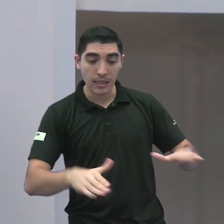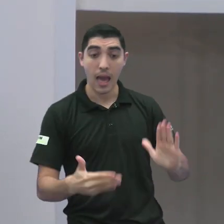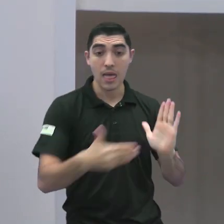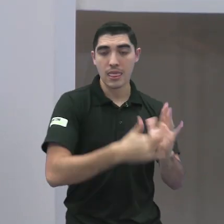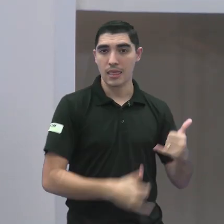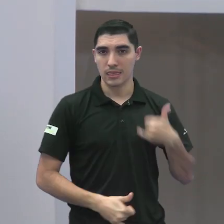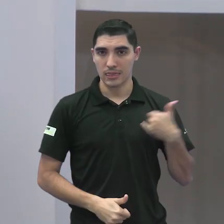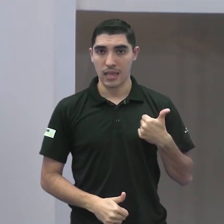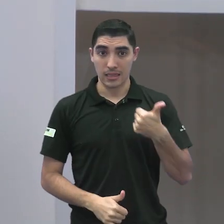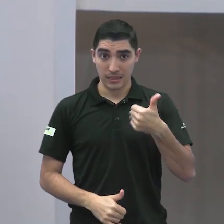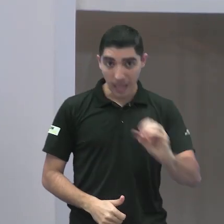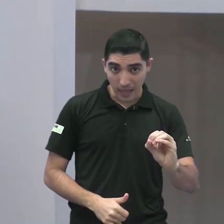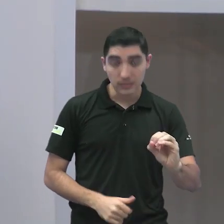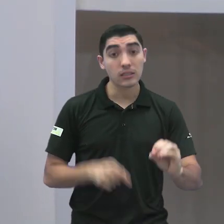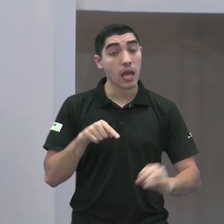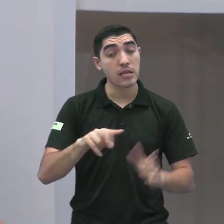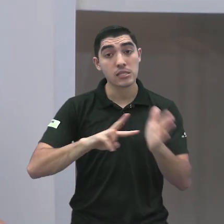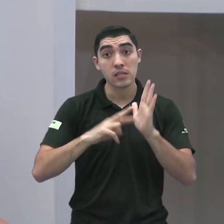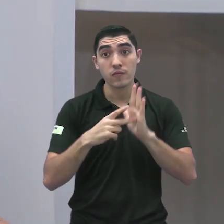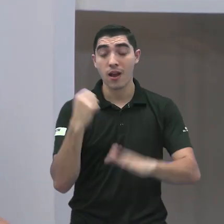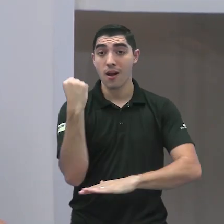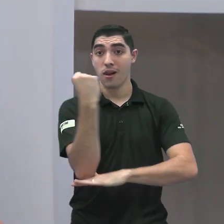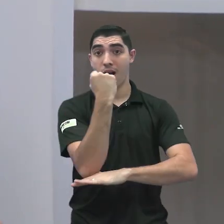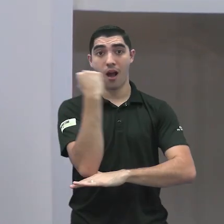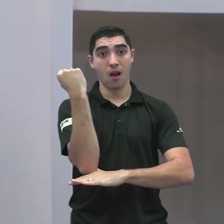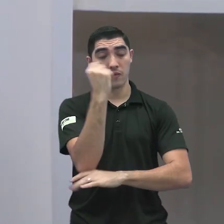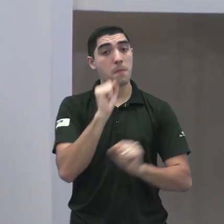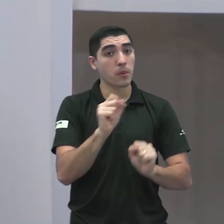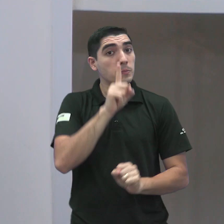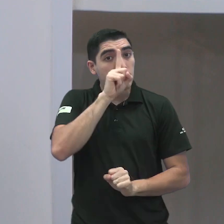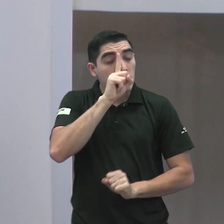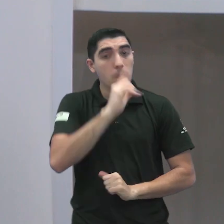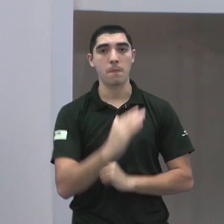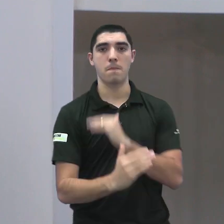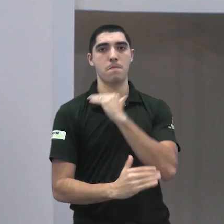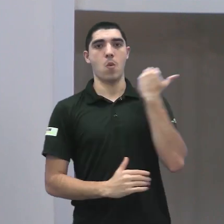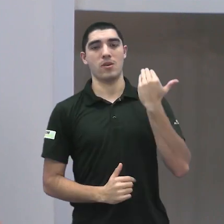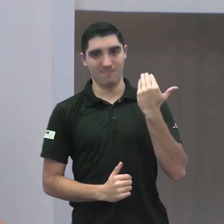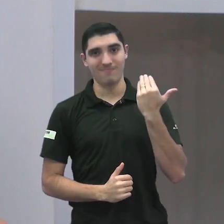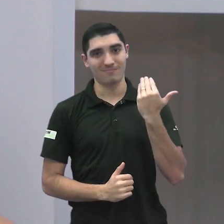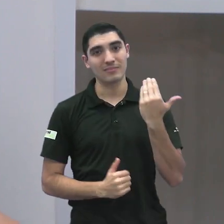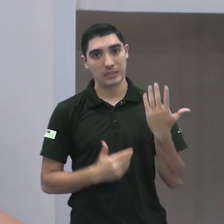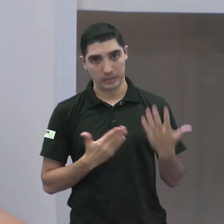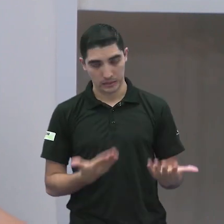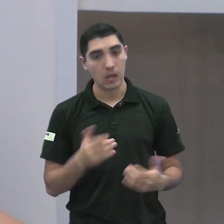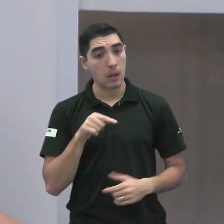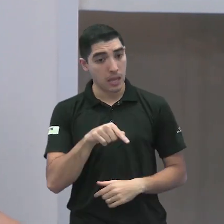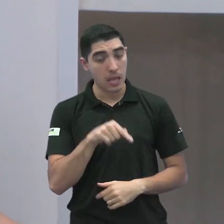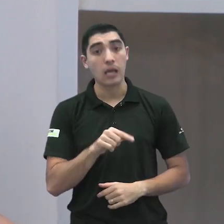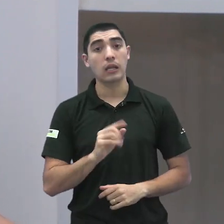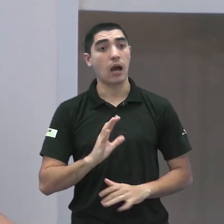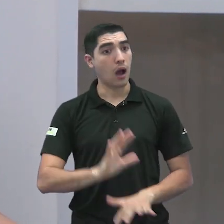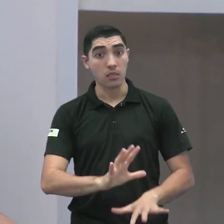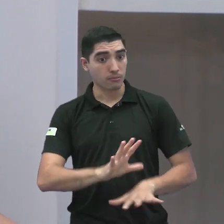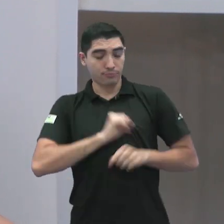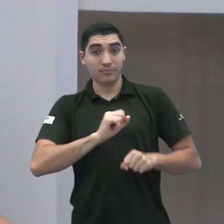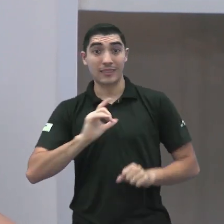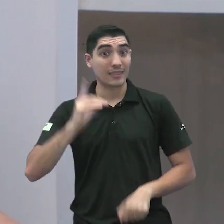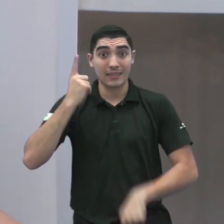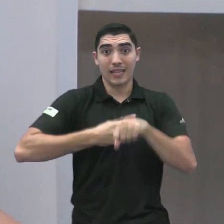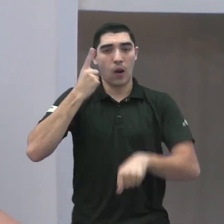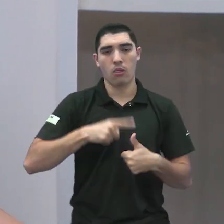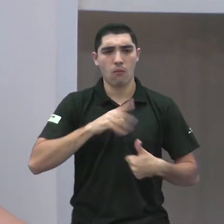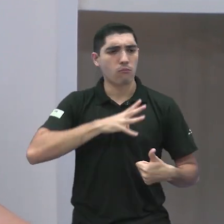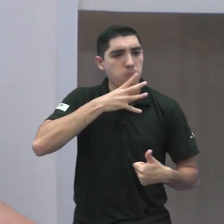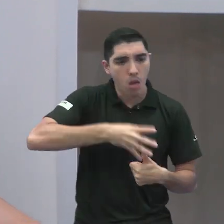acidente grave, porque é um risco de morte. Então a gente tem um agravamento muito rápido dos sintomas, vômito,